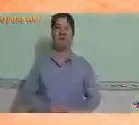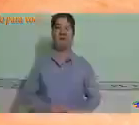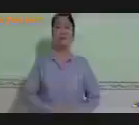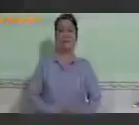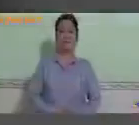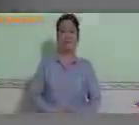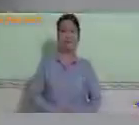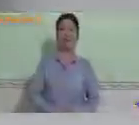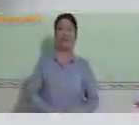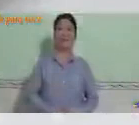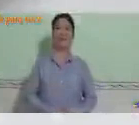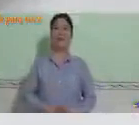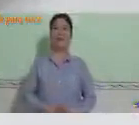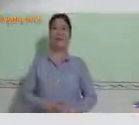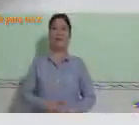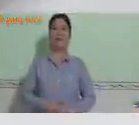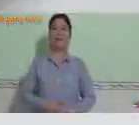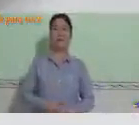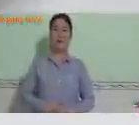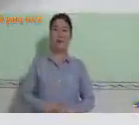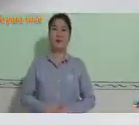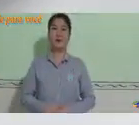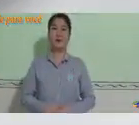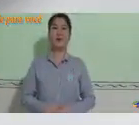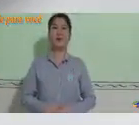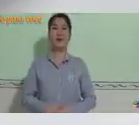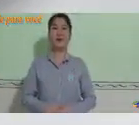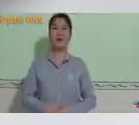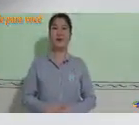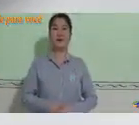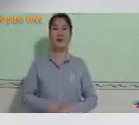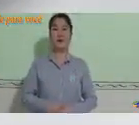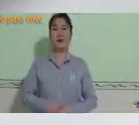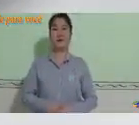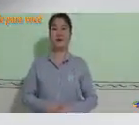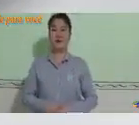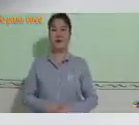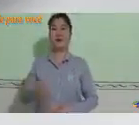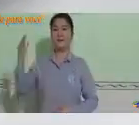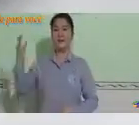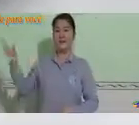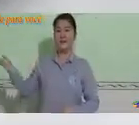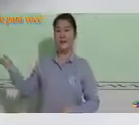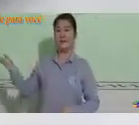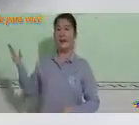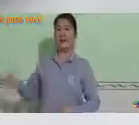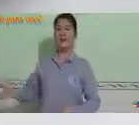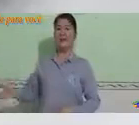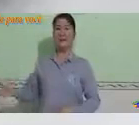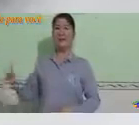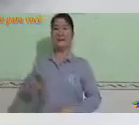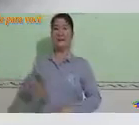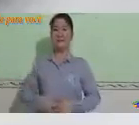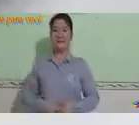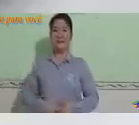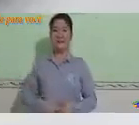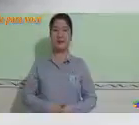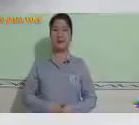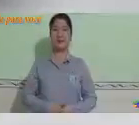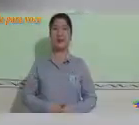Assim, é recomendado evitar alimentos processados, industrializados, como biscoito, bolacha